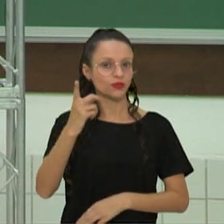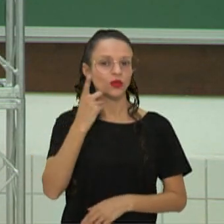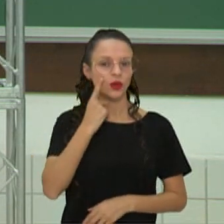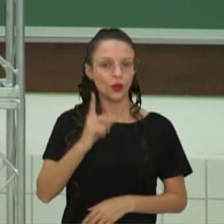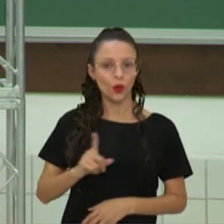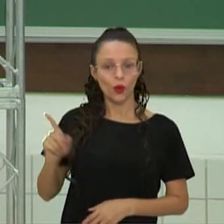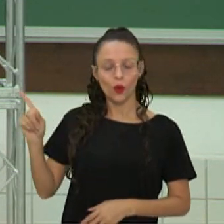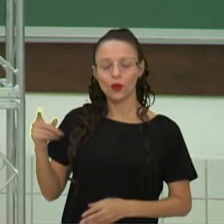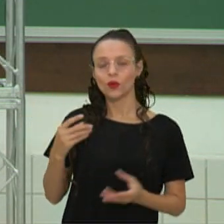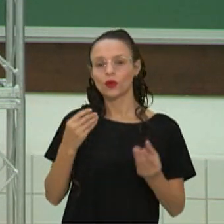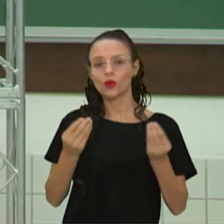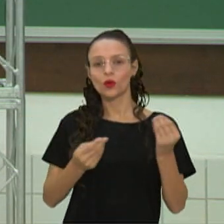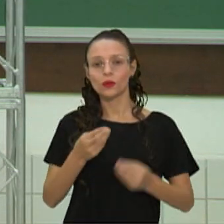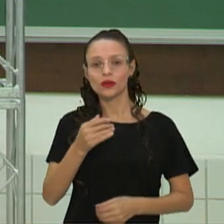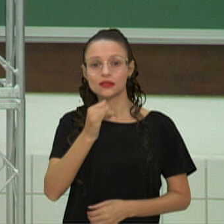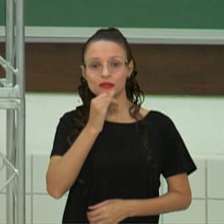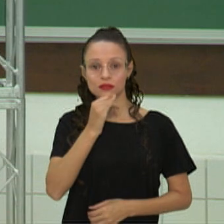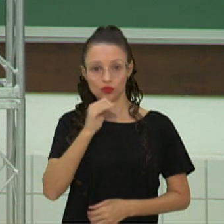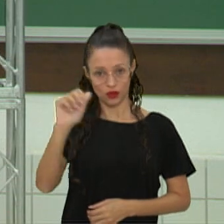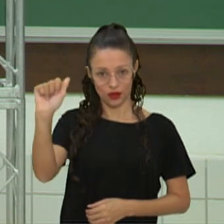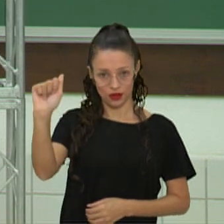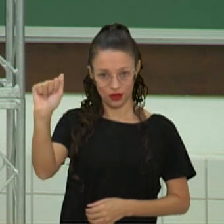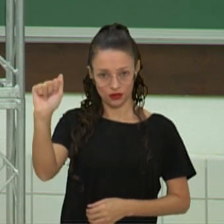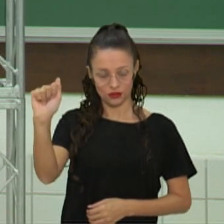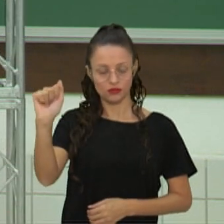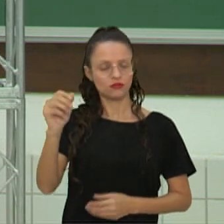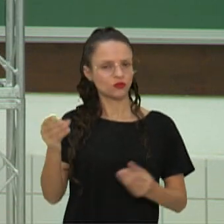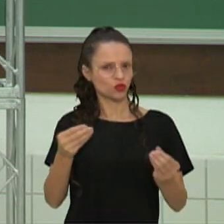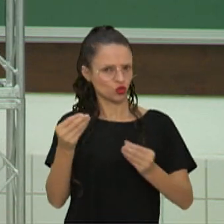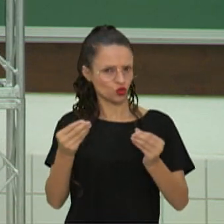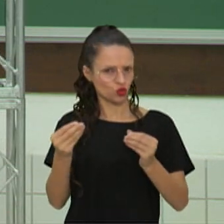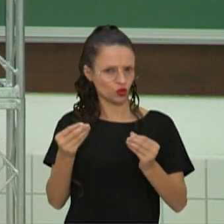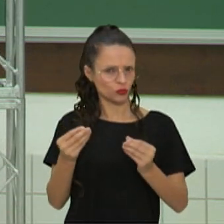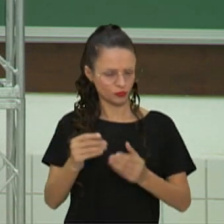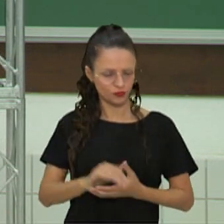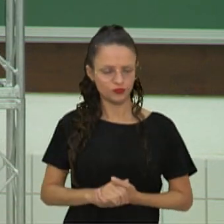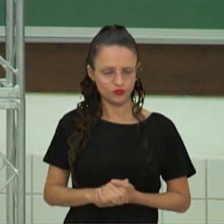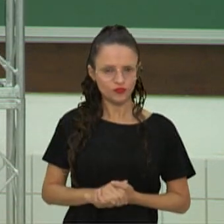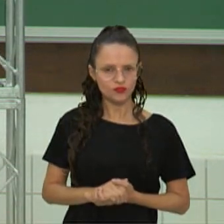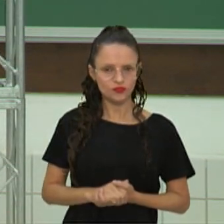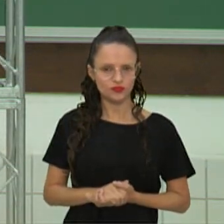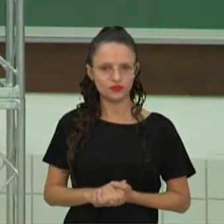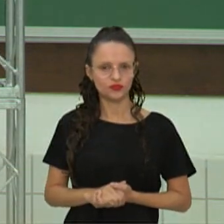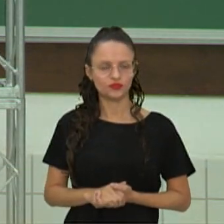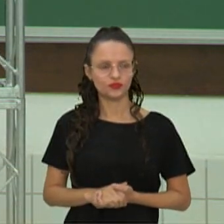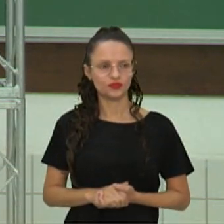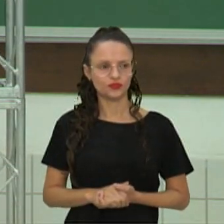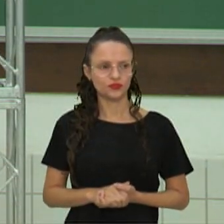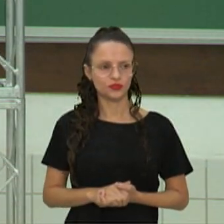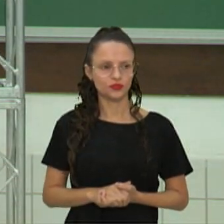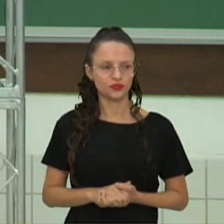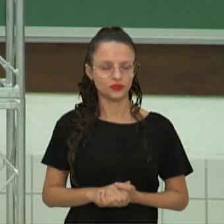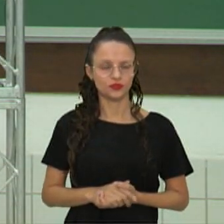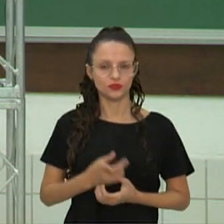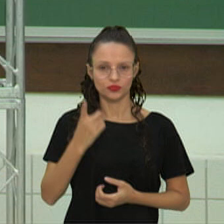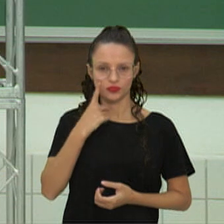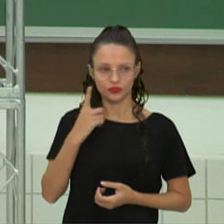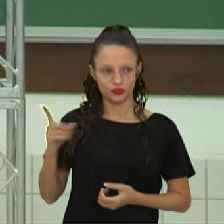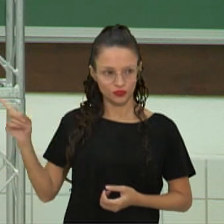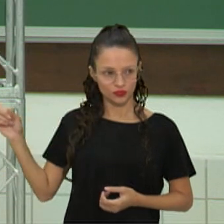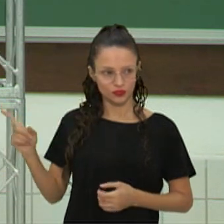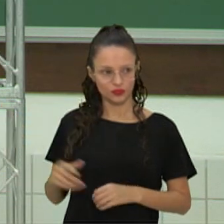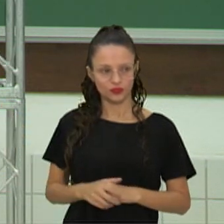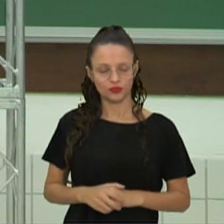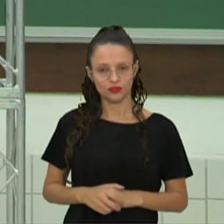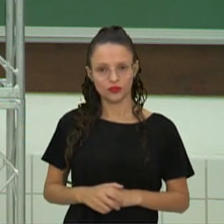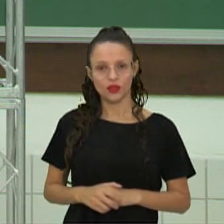comigo como é que fica no quadro a letra A usando aquele algoritmo que nós combinamos, tá bom? Olha só, o polinômio